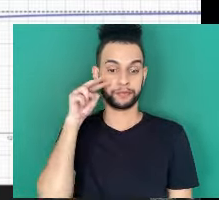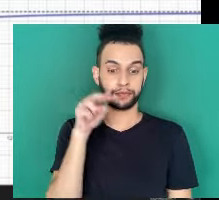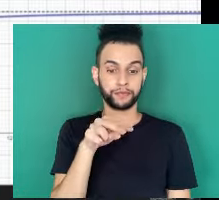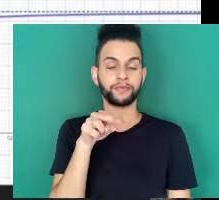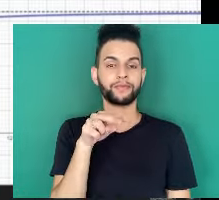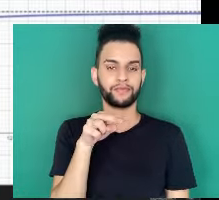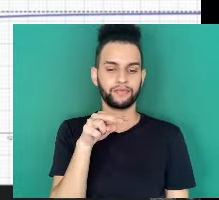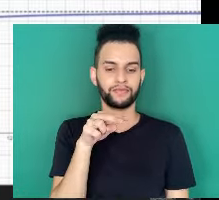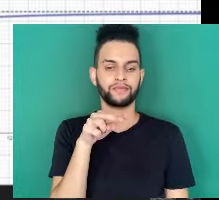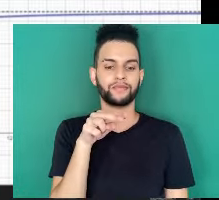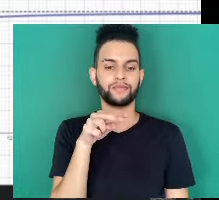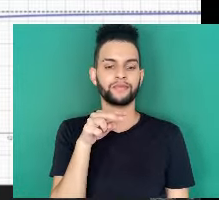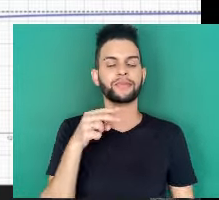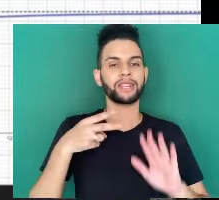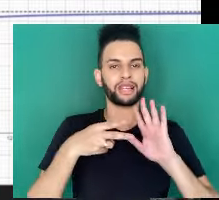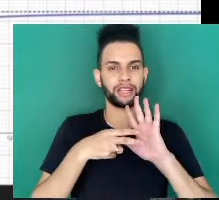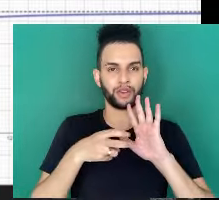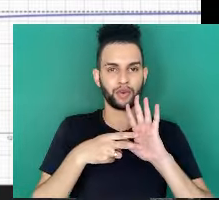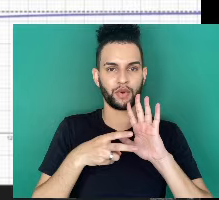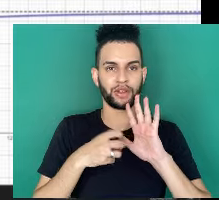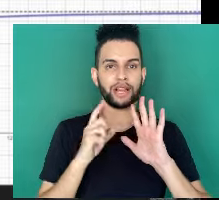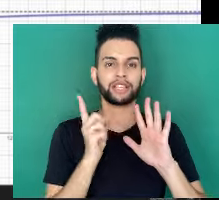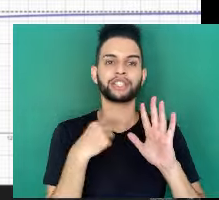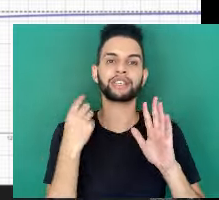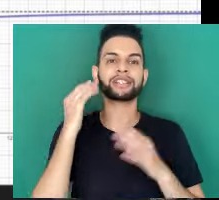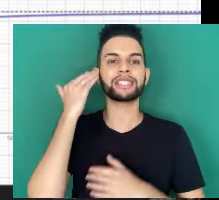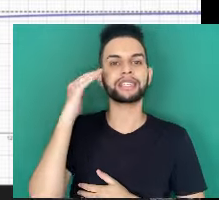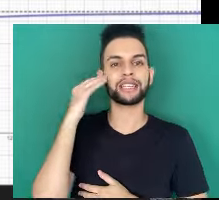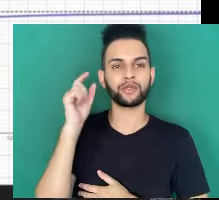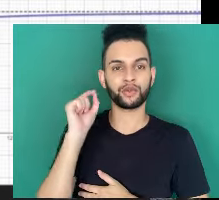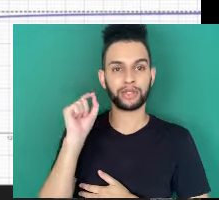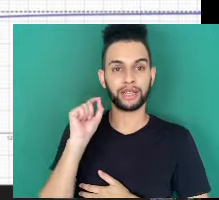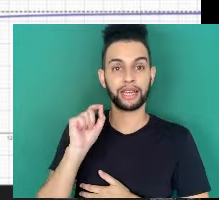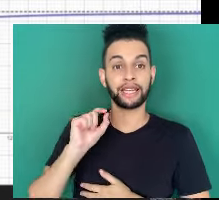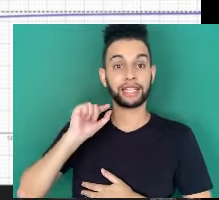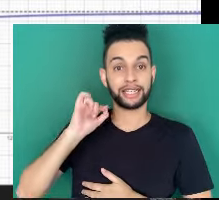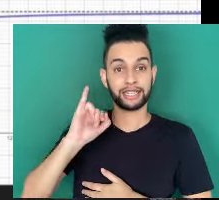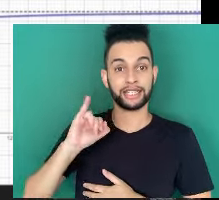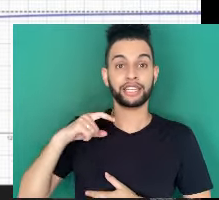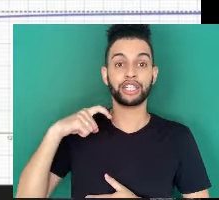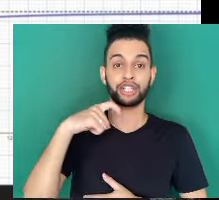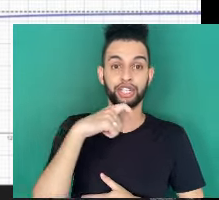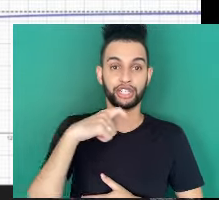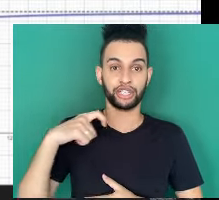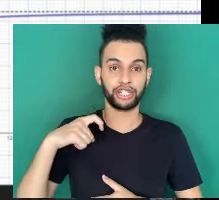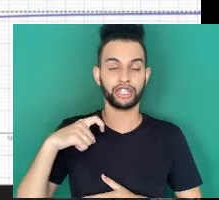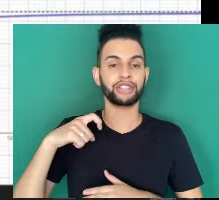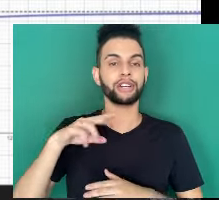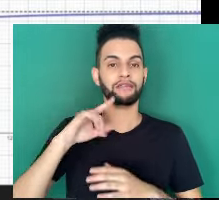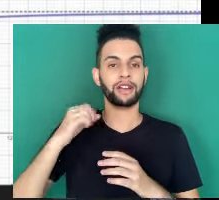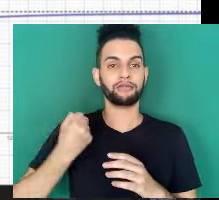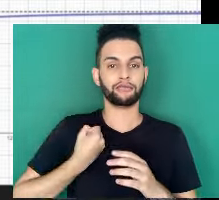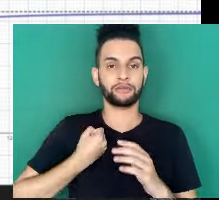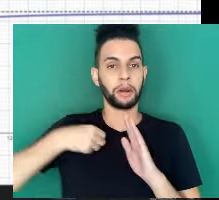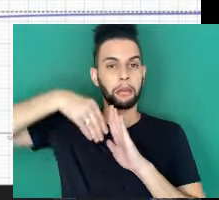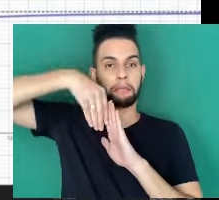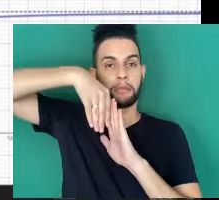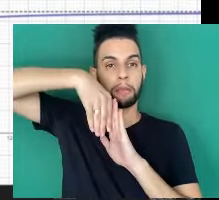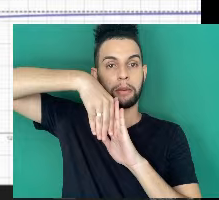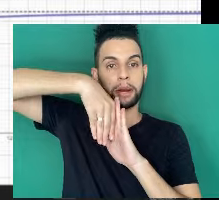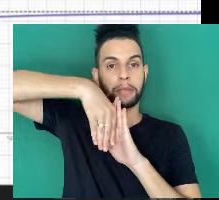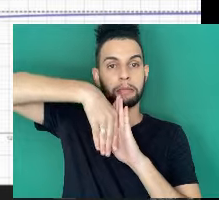aqui, né, o que a gente entende? A gente entende que quando x diminui cada vez